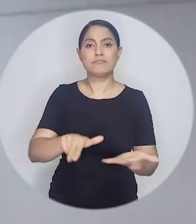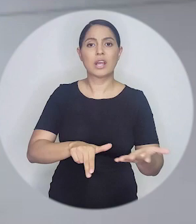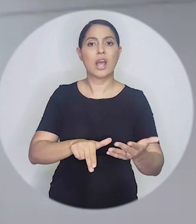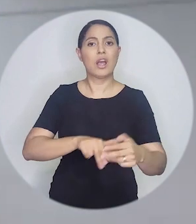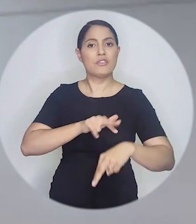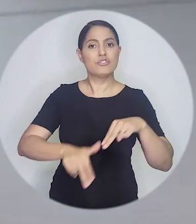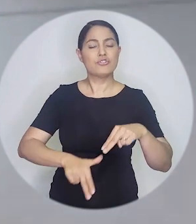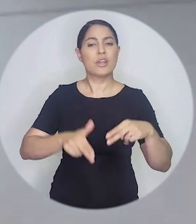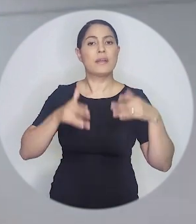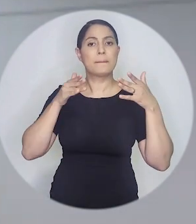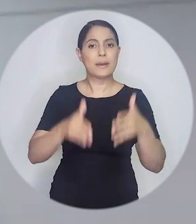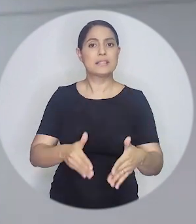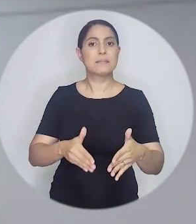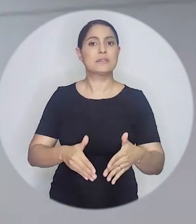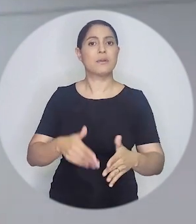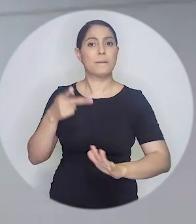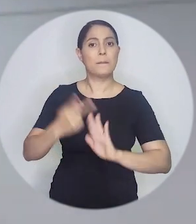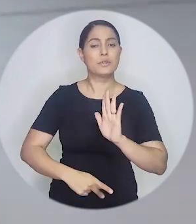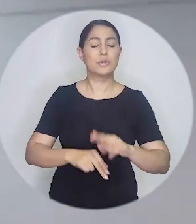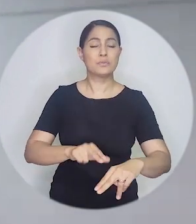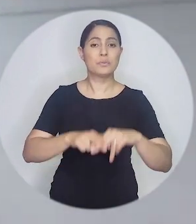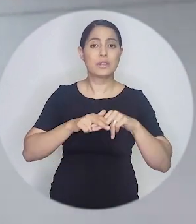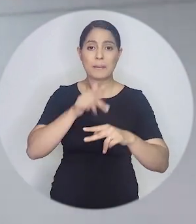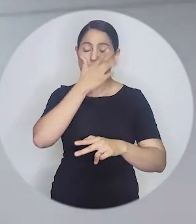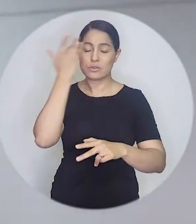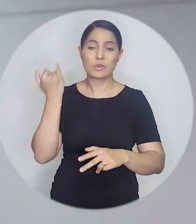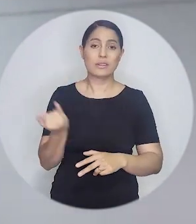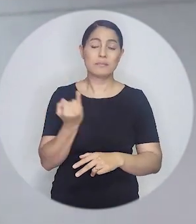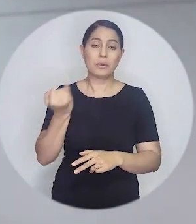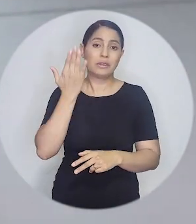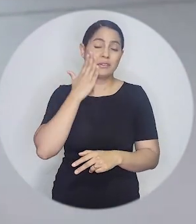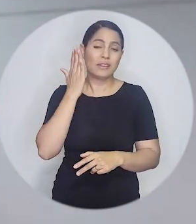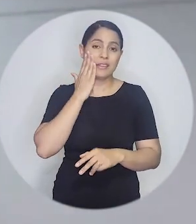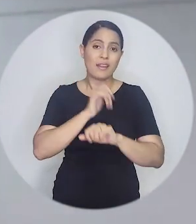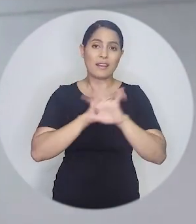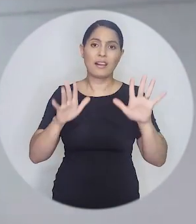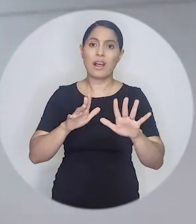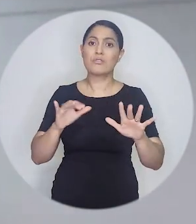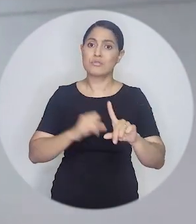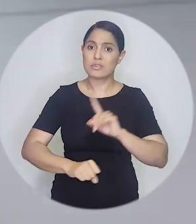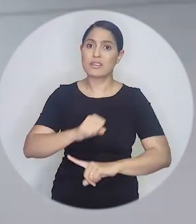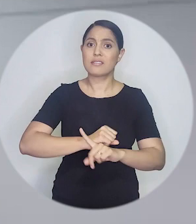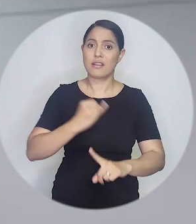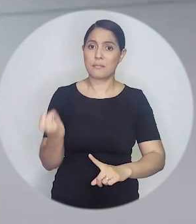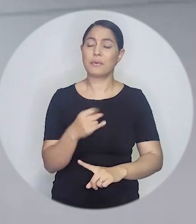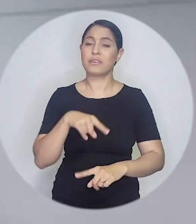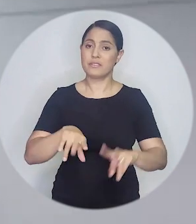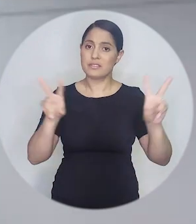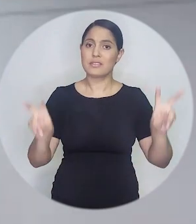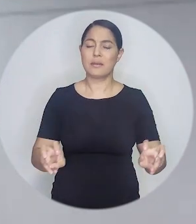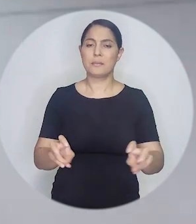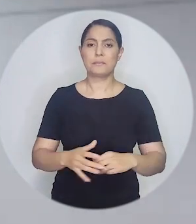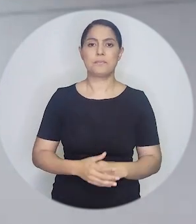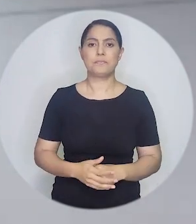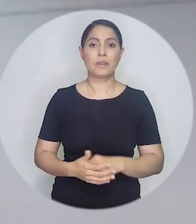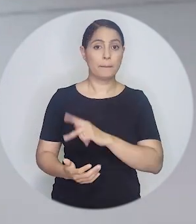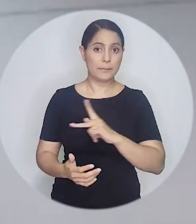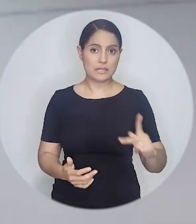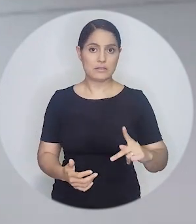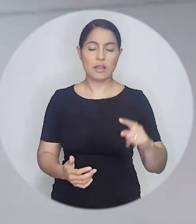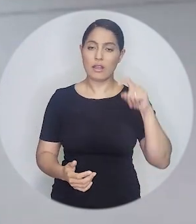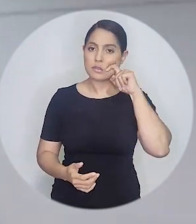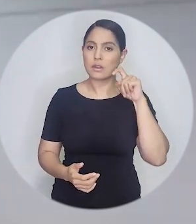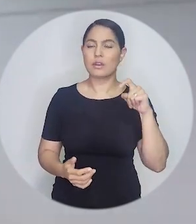elas encamparem as pautas de gênero e de diversidade, porque aí as pessoas começam a entender que aquilo é importante para a sociedade. O presidente foi para o fronte